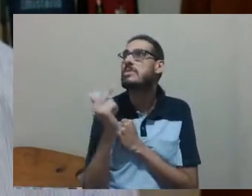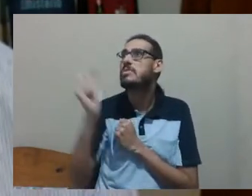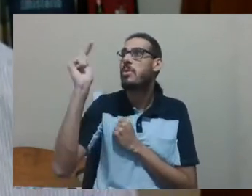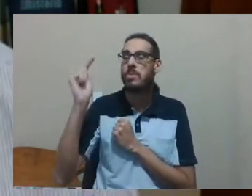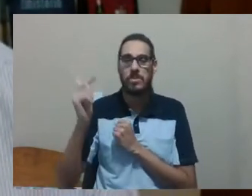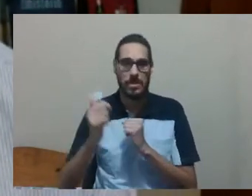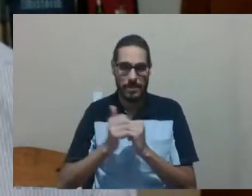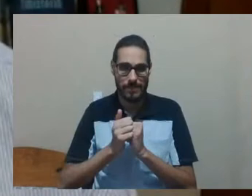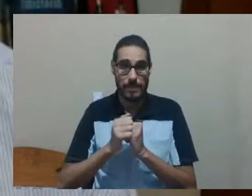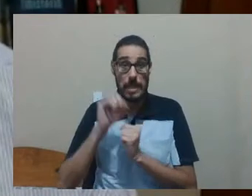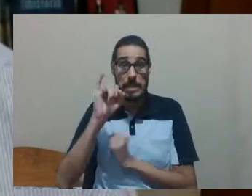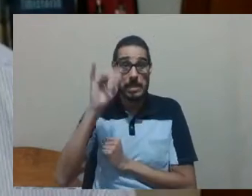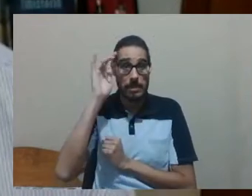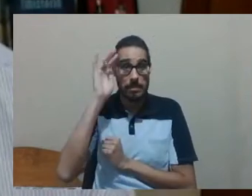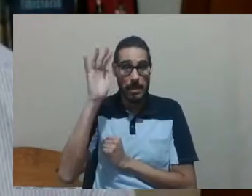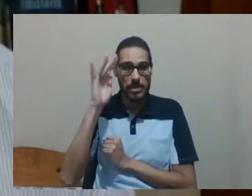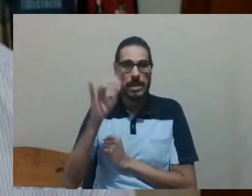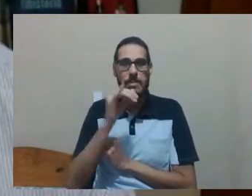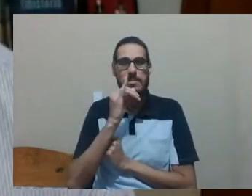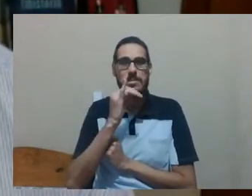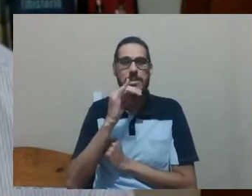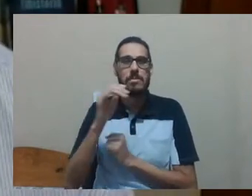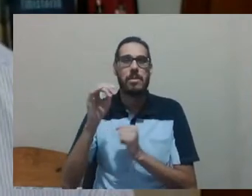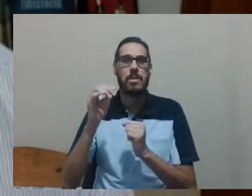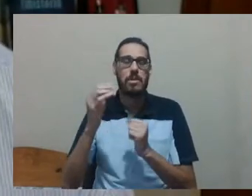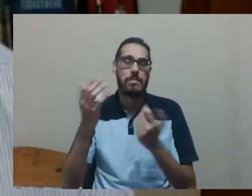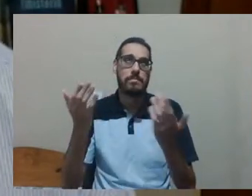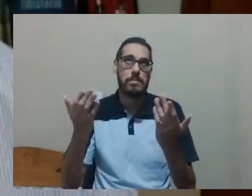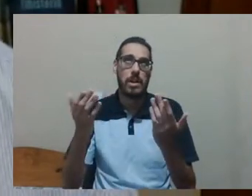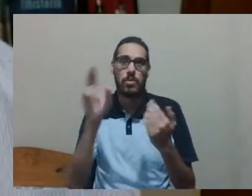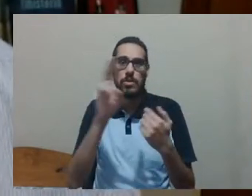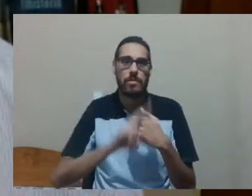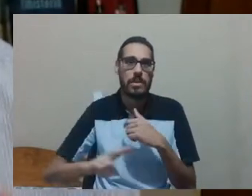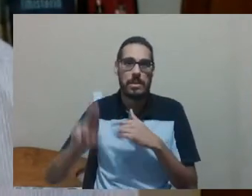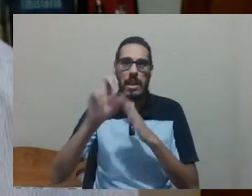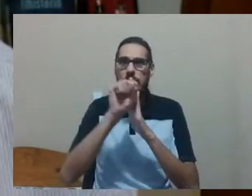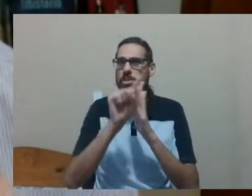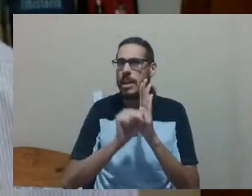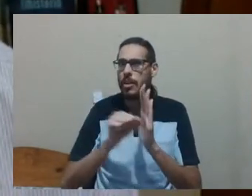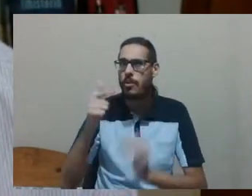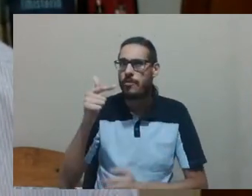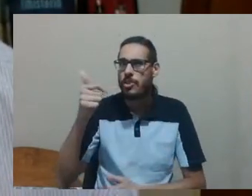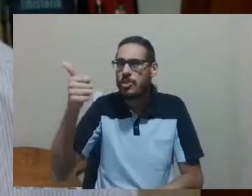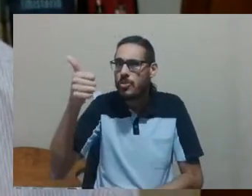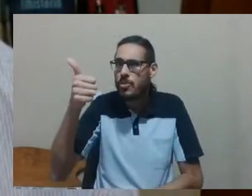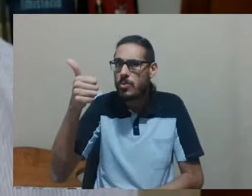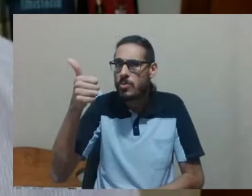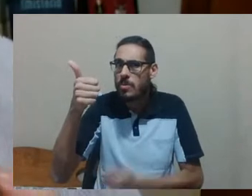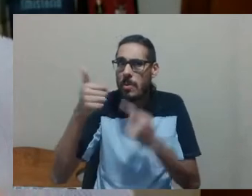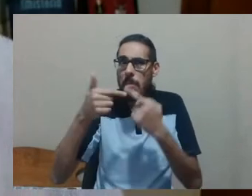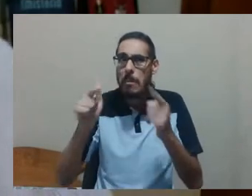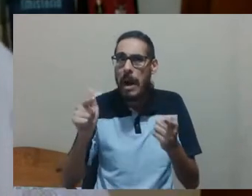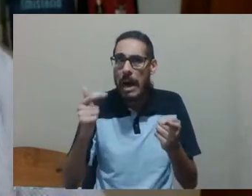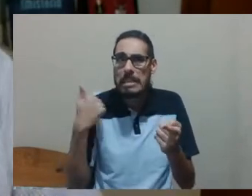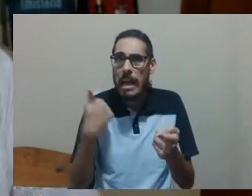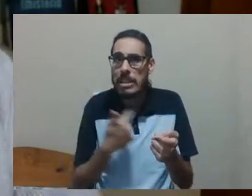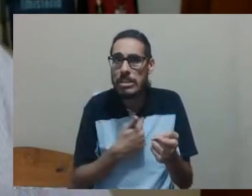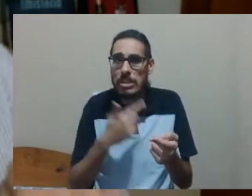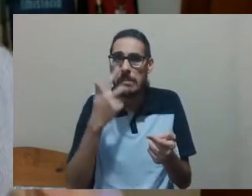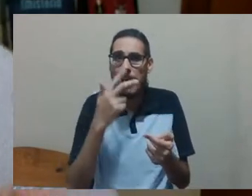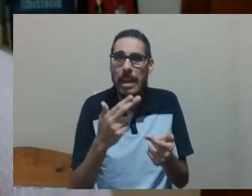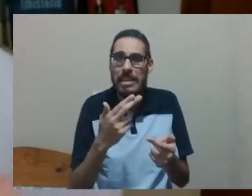a universidade do século XXI, nós já estamos no século XXI, ainda nós estamos muito ainda na estrutura